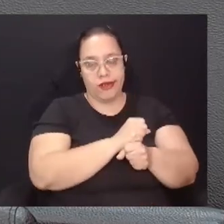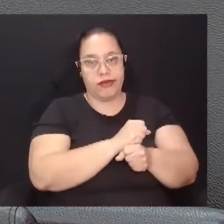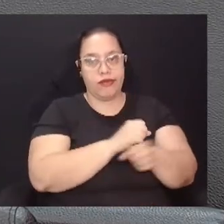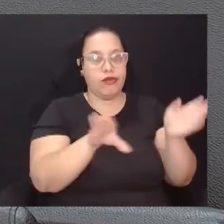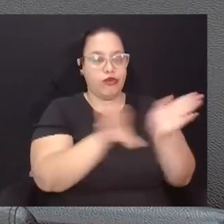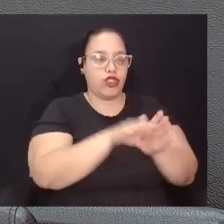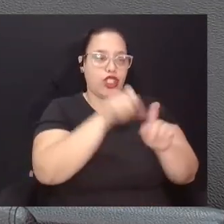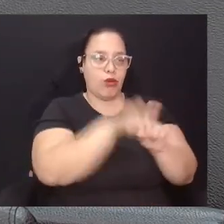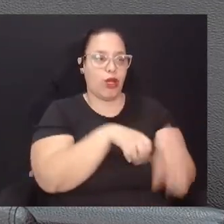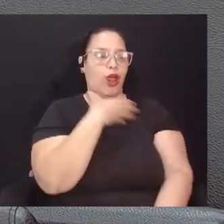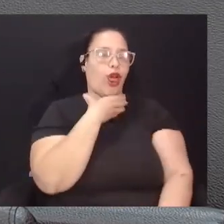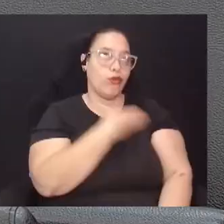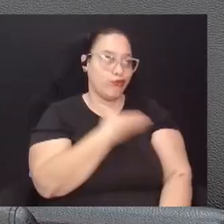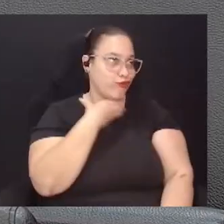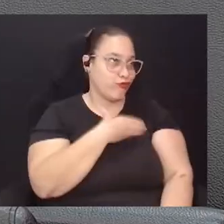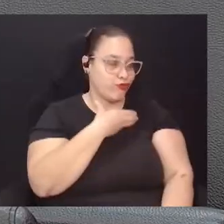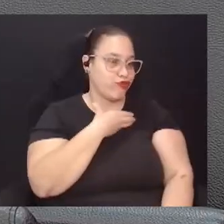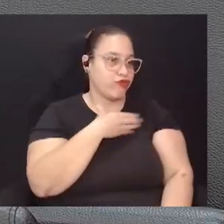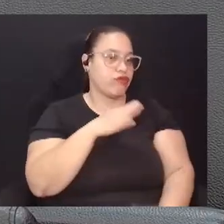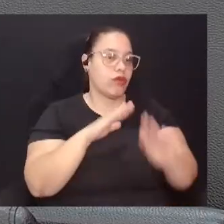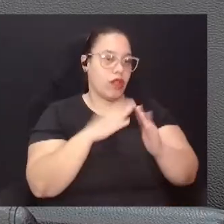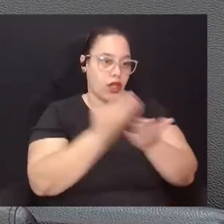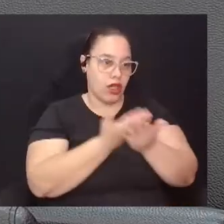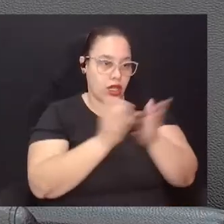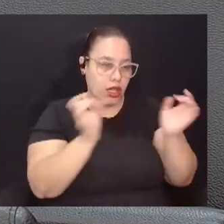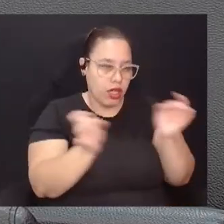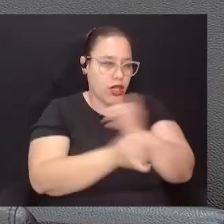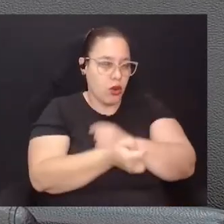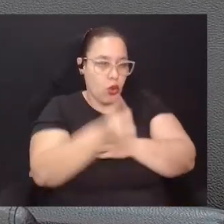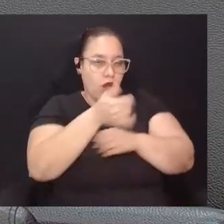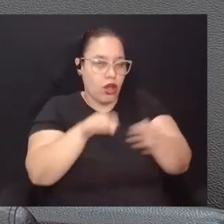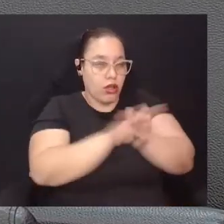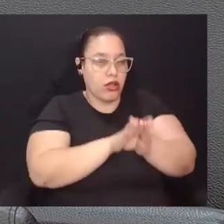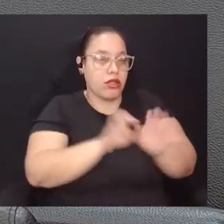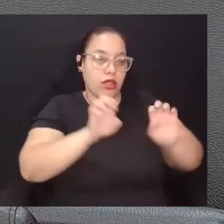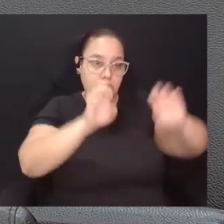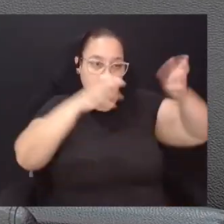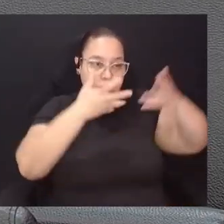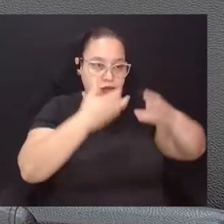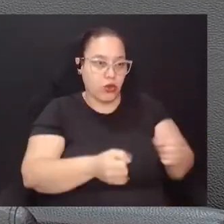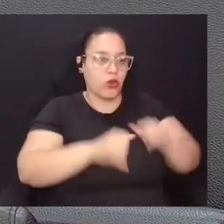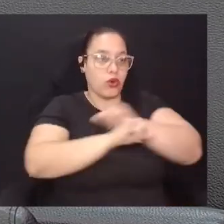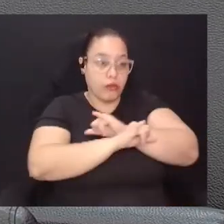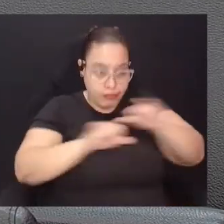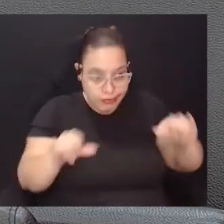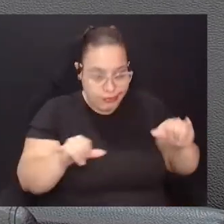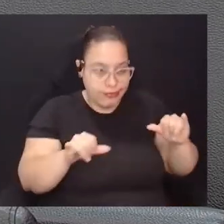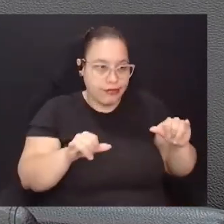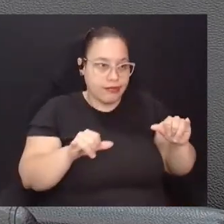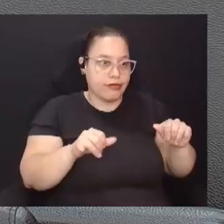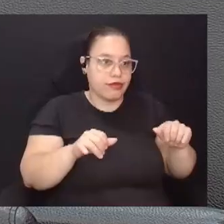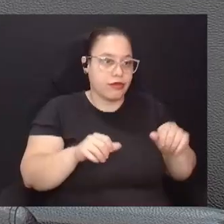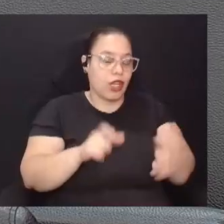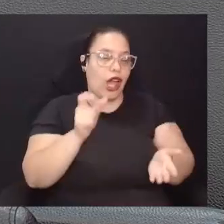assim, chega dezembro, ali, quando as aulas já encerraram, quando a gente está quase entrando nas festas, a gente recebe o anúncio de